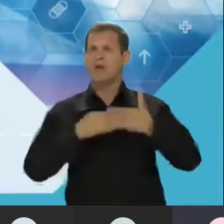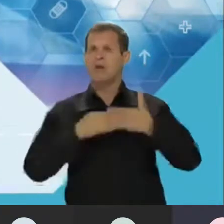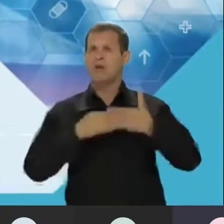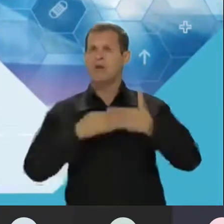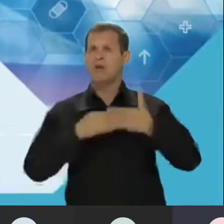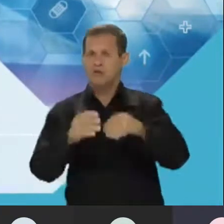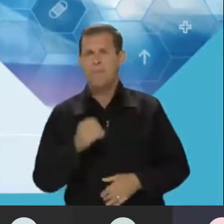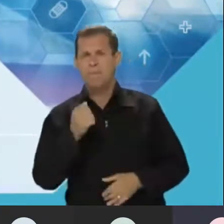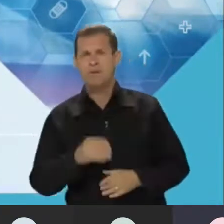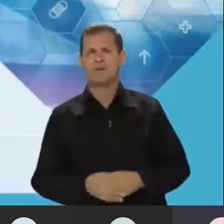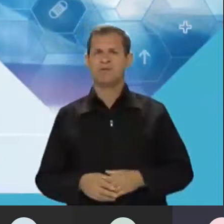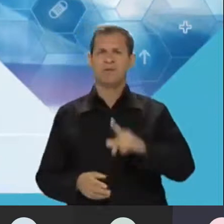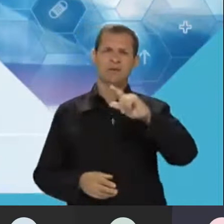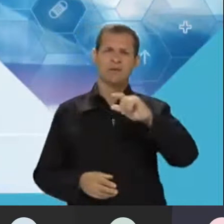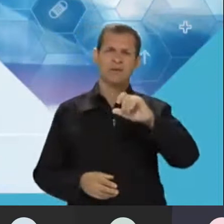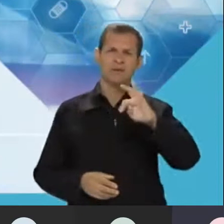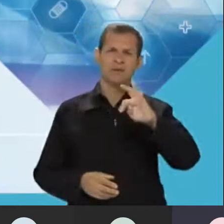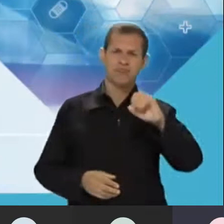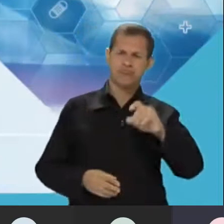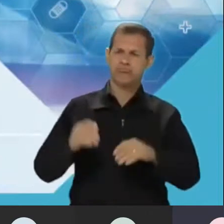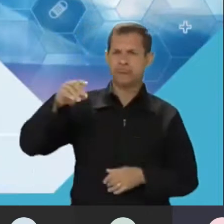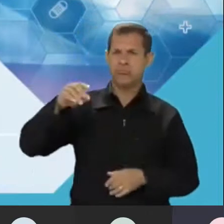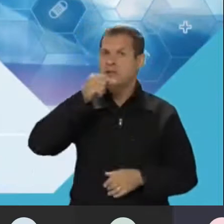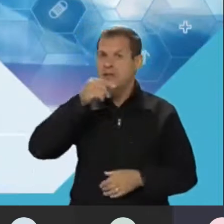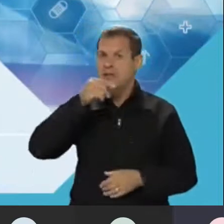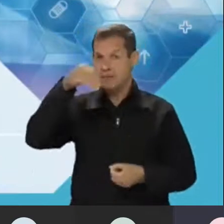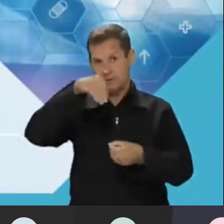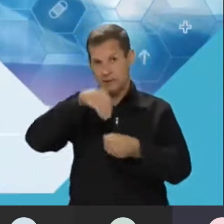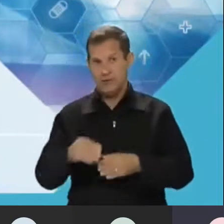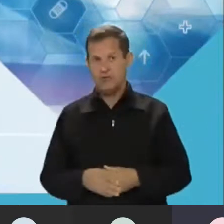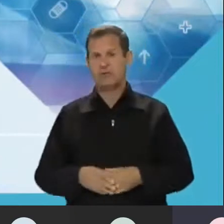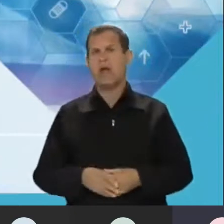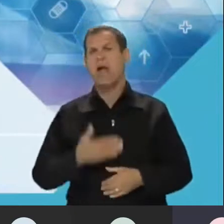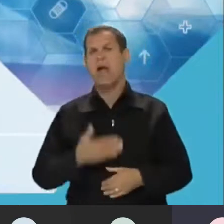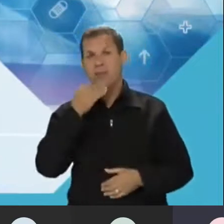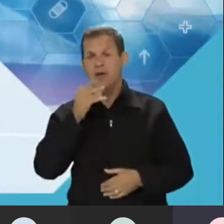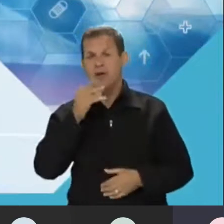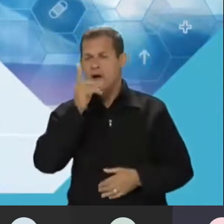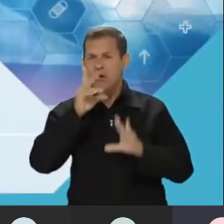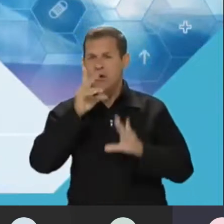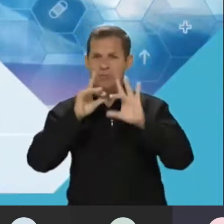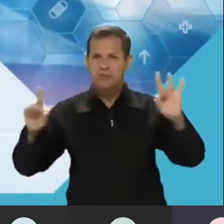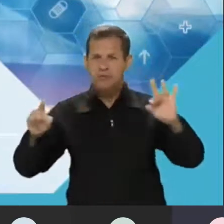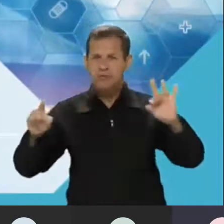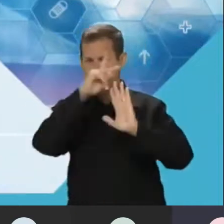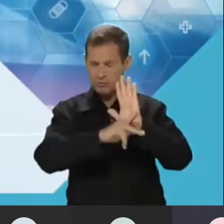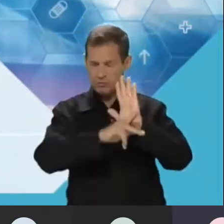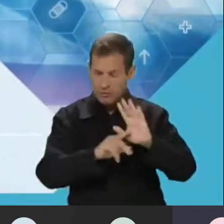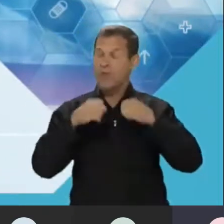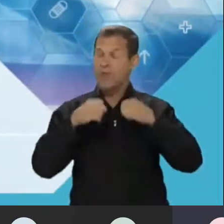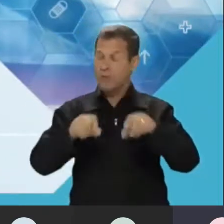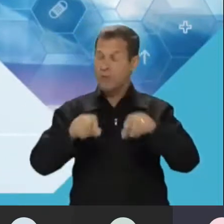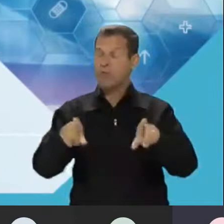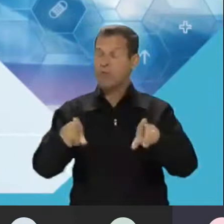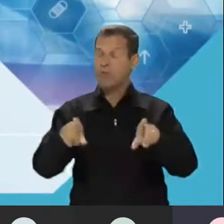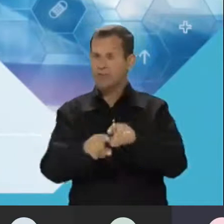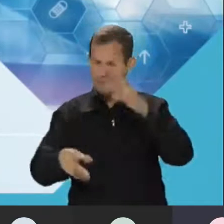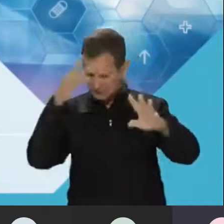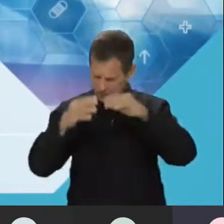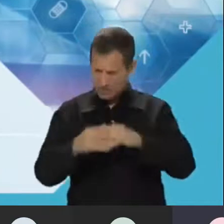água para o interior da edificação. Então, você consegue melhorar a umidificação desse projeto. Então, você já